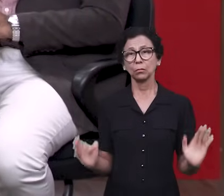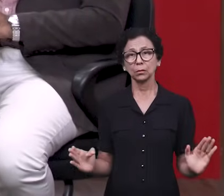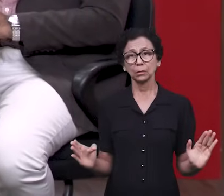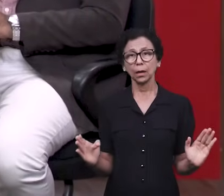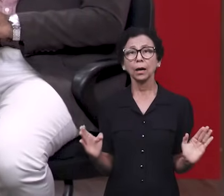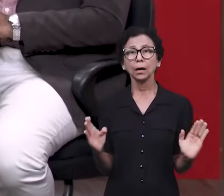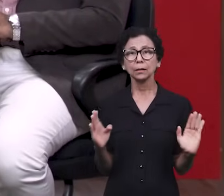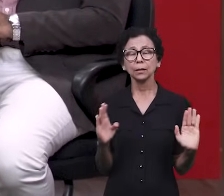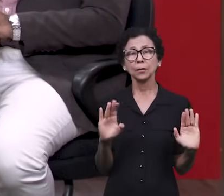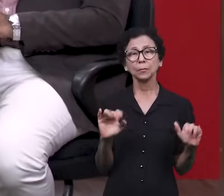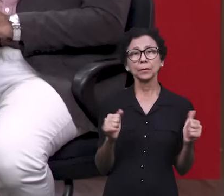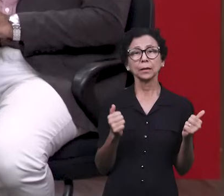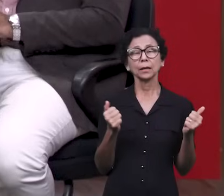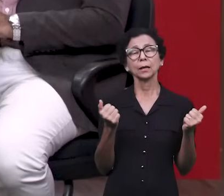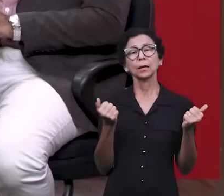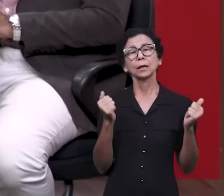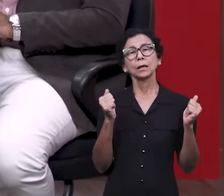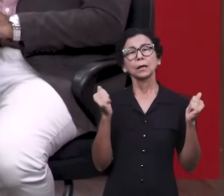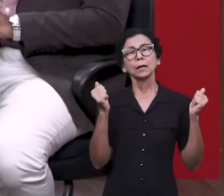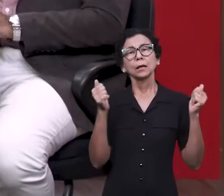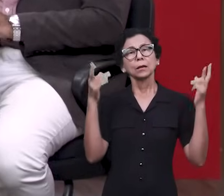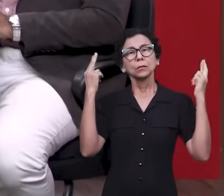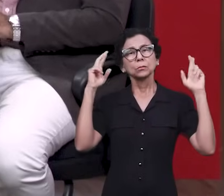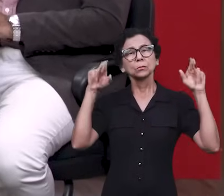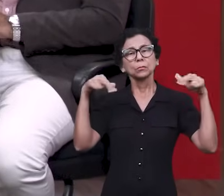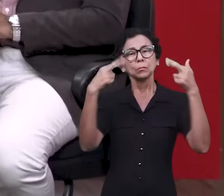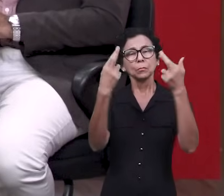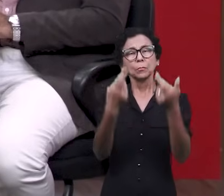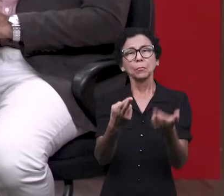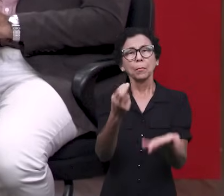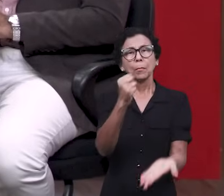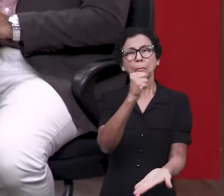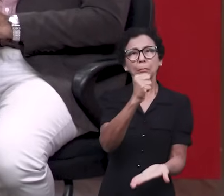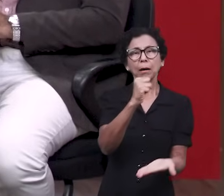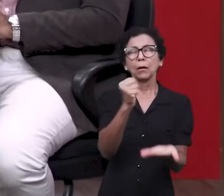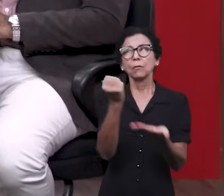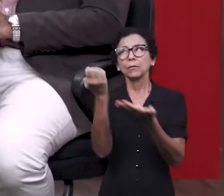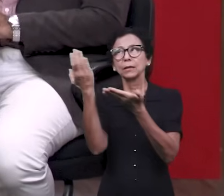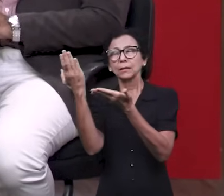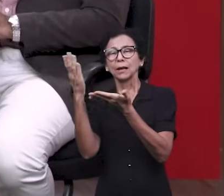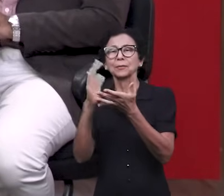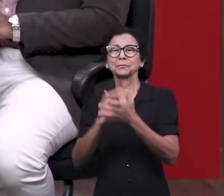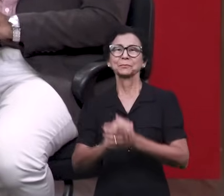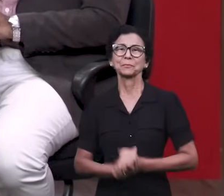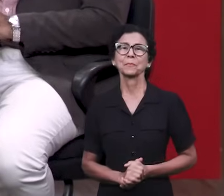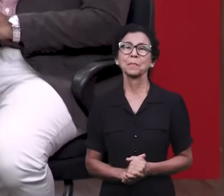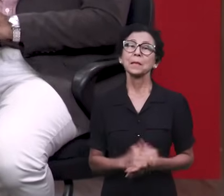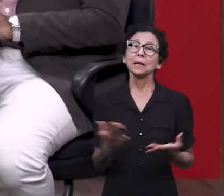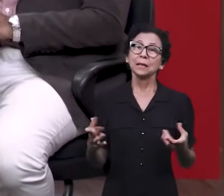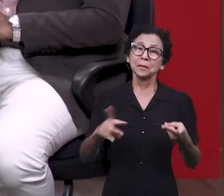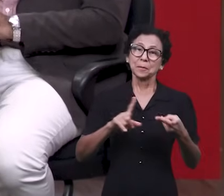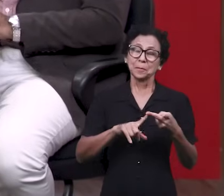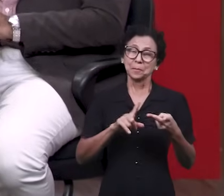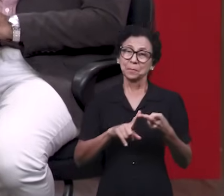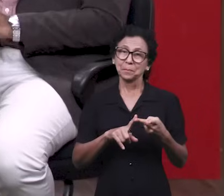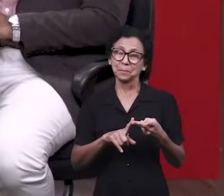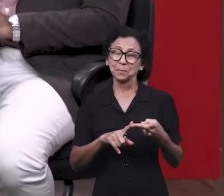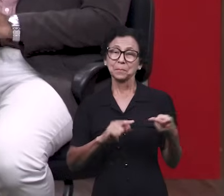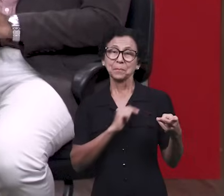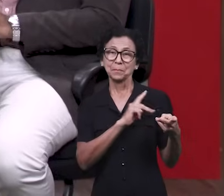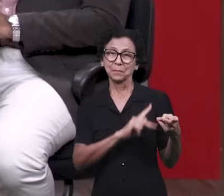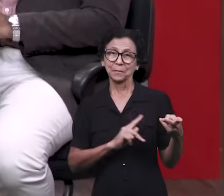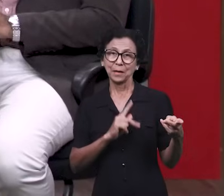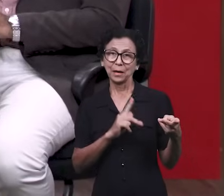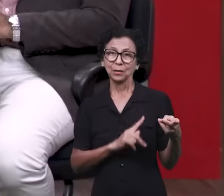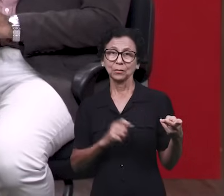E Paulo, que nós vamos entrar depois, nós sabemos que foi um apóstolo chamado pelo Senhor para pregar aos gentios.